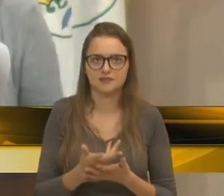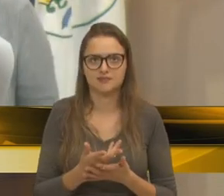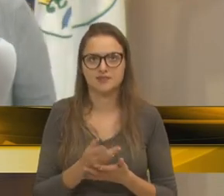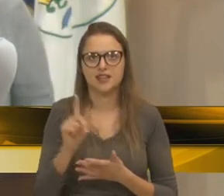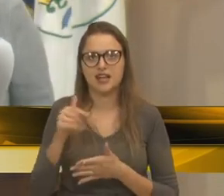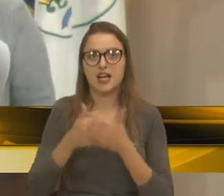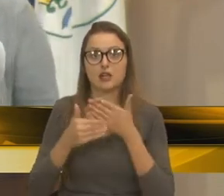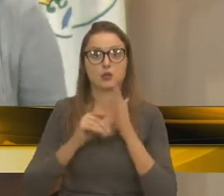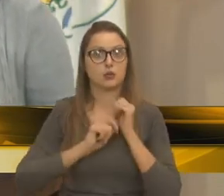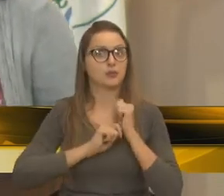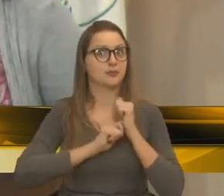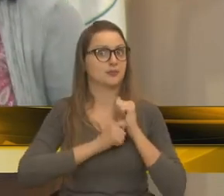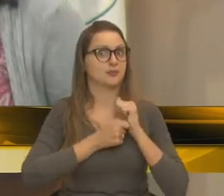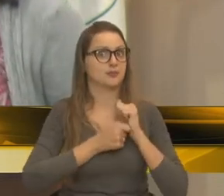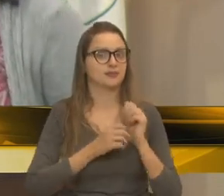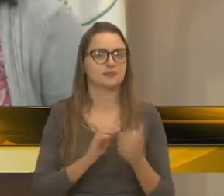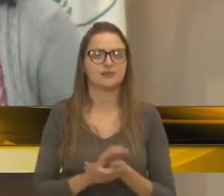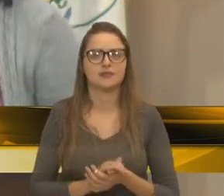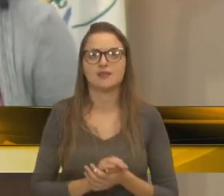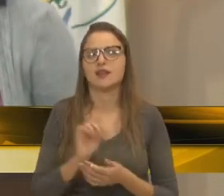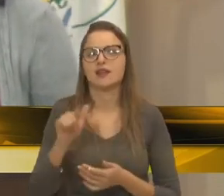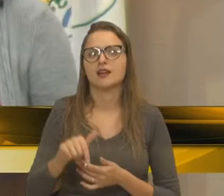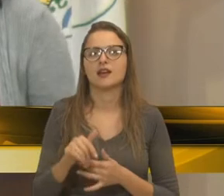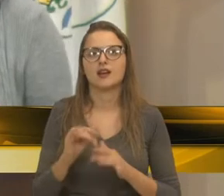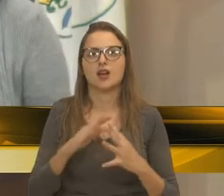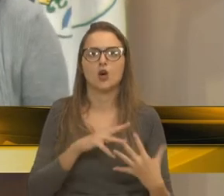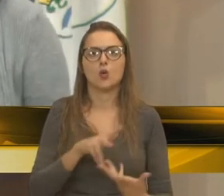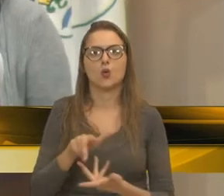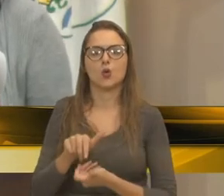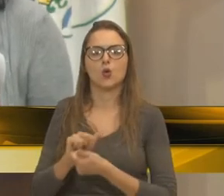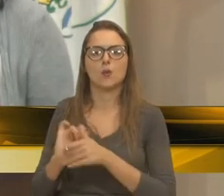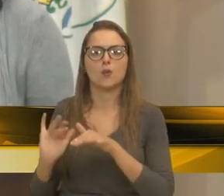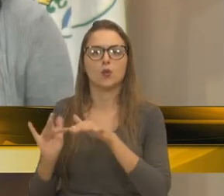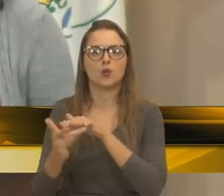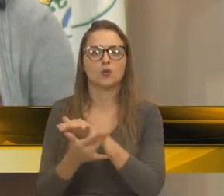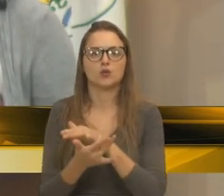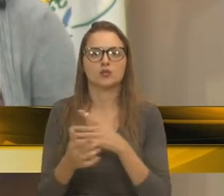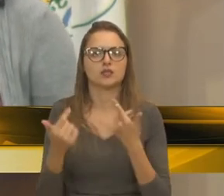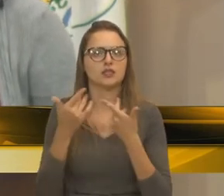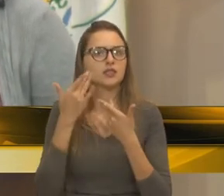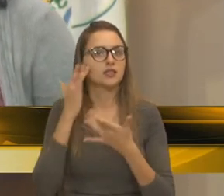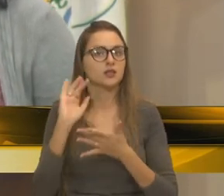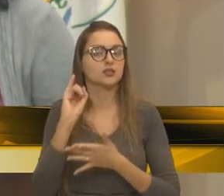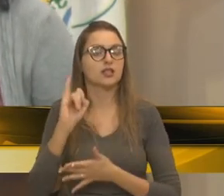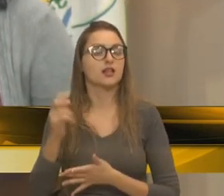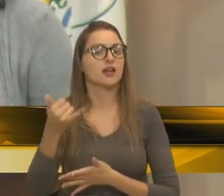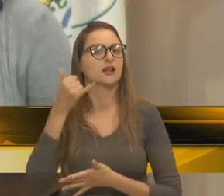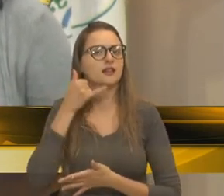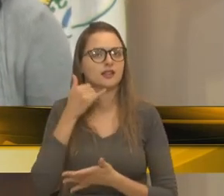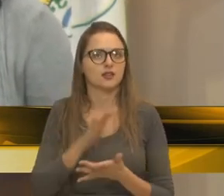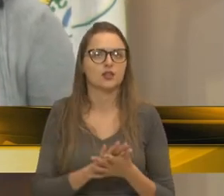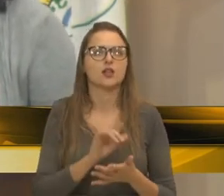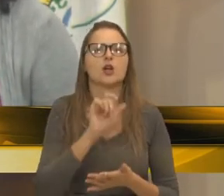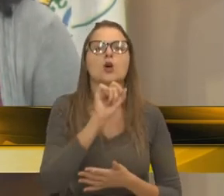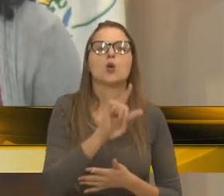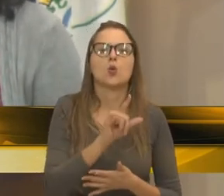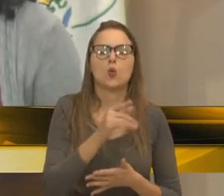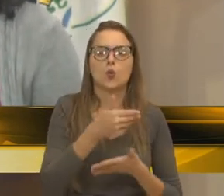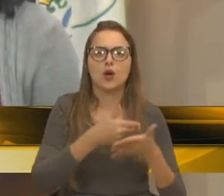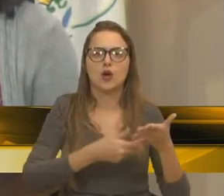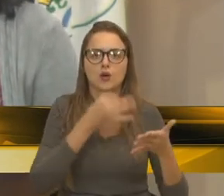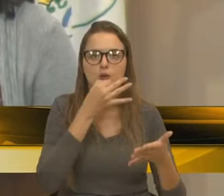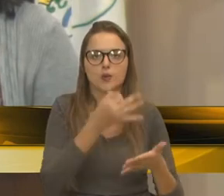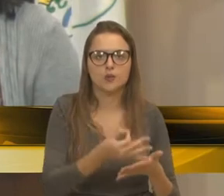tudo segredo, né? É mundo virtual. Isso aí não sei quem recebeu essa ligação. Aí a gente pergunta qual o parecer técnico